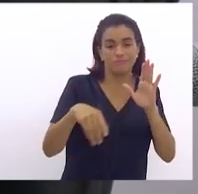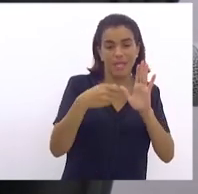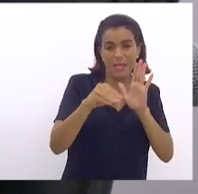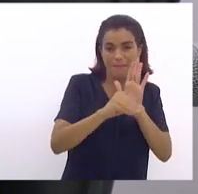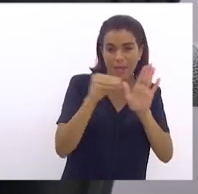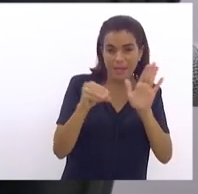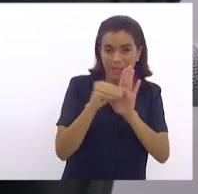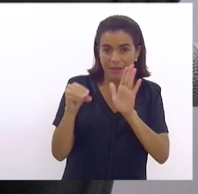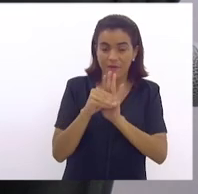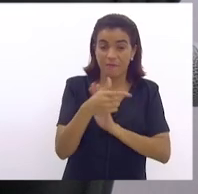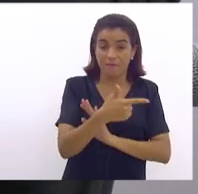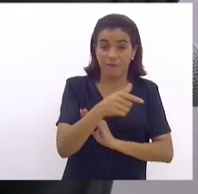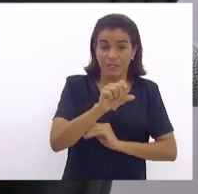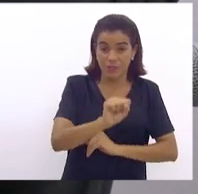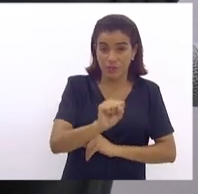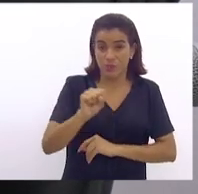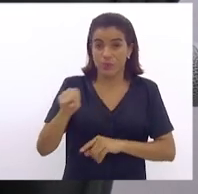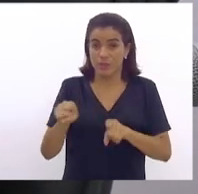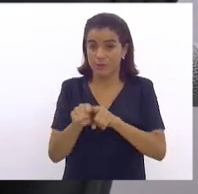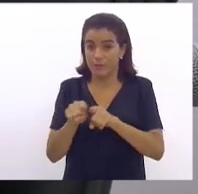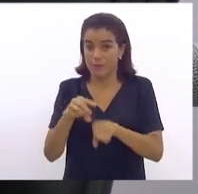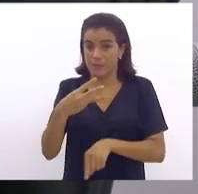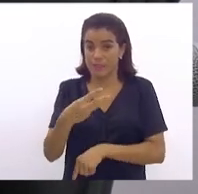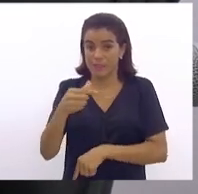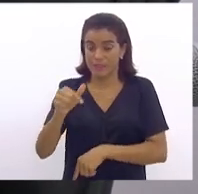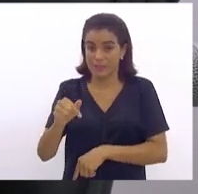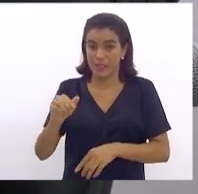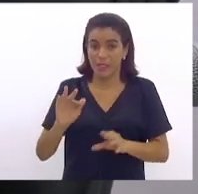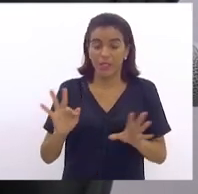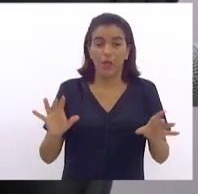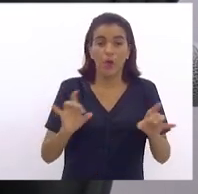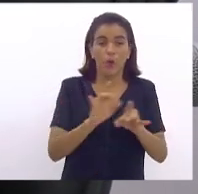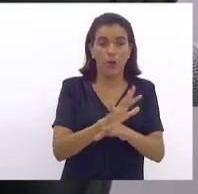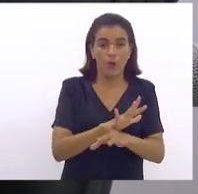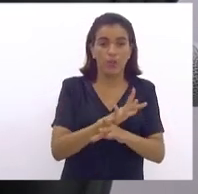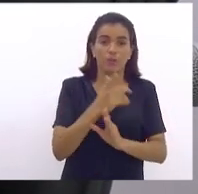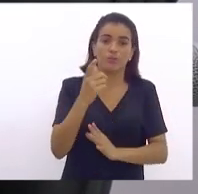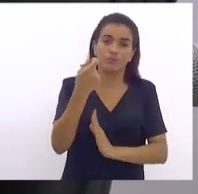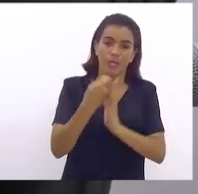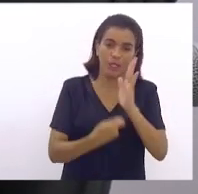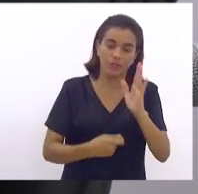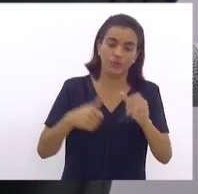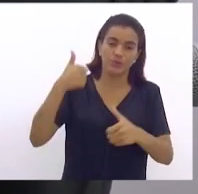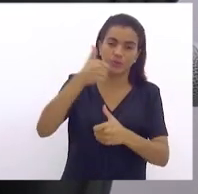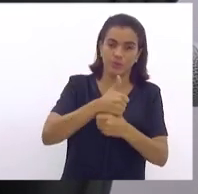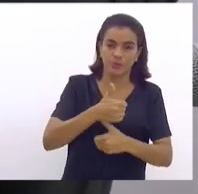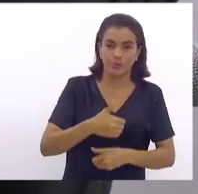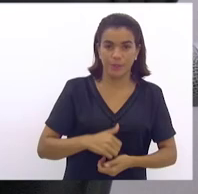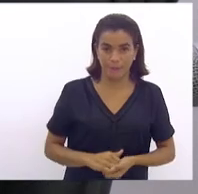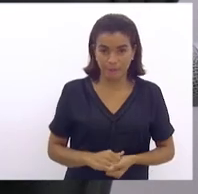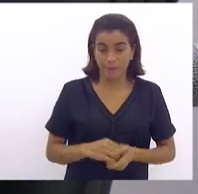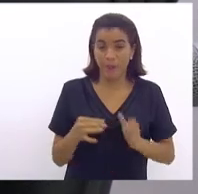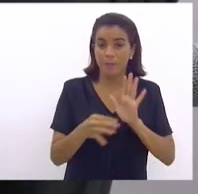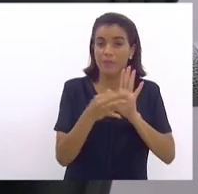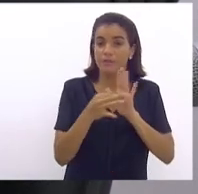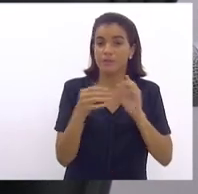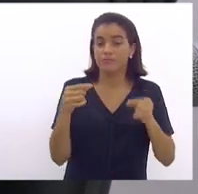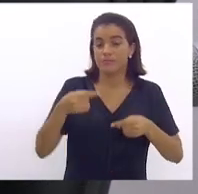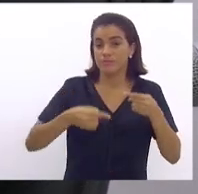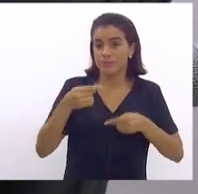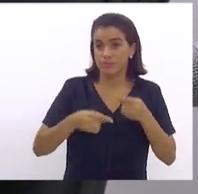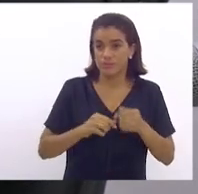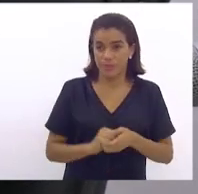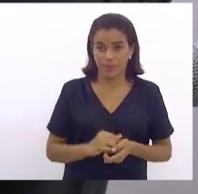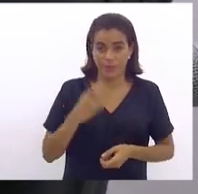emendas 28 e 37, concluindo por substitutivo. Esse é o parecer em discussão. Presidente. Já